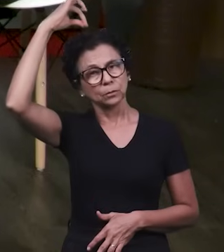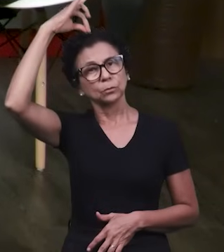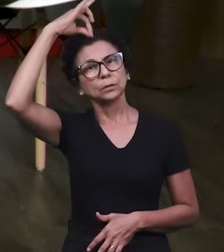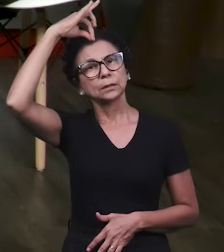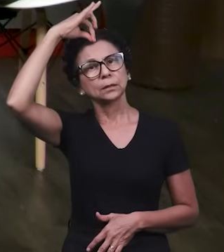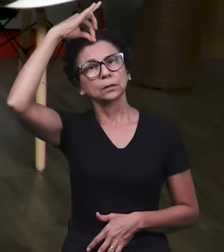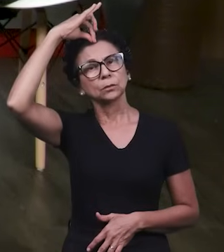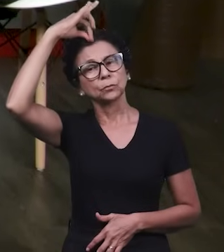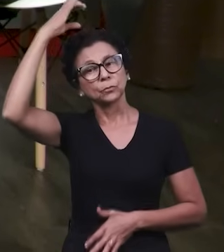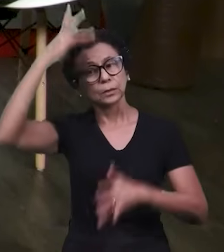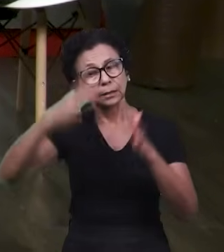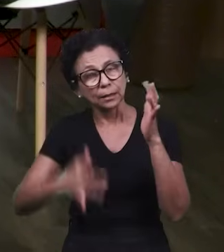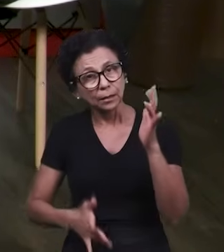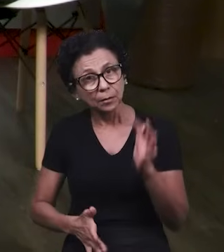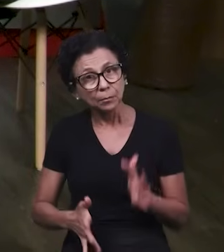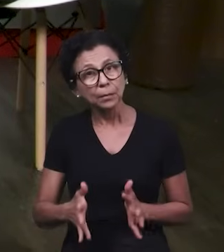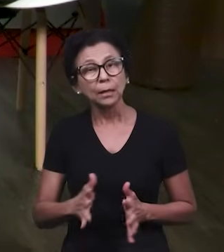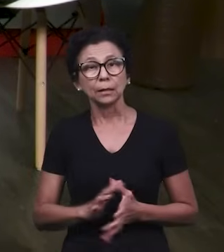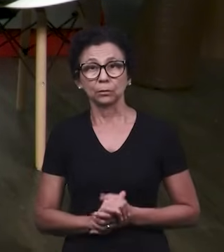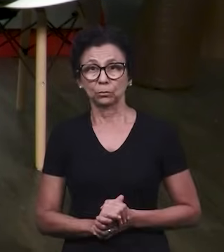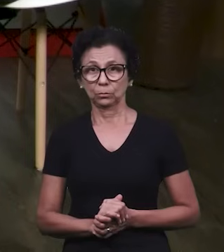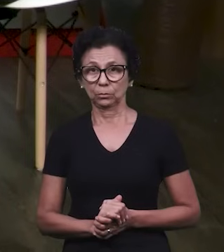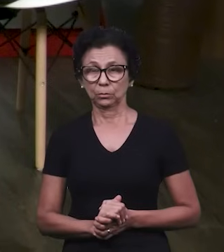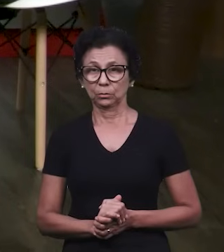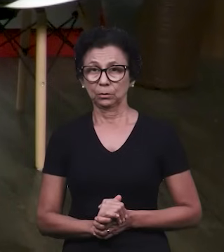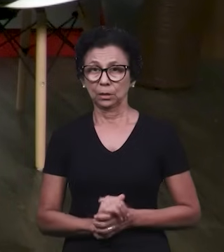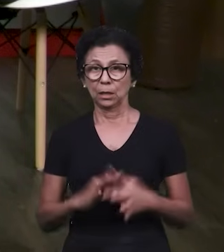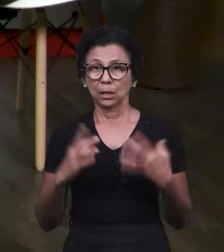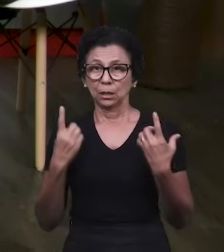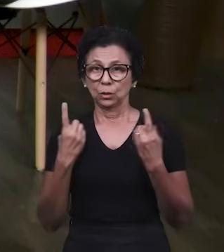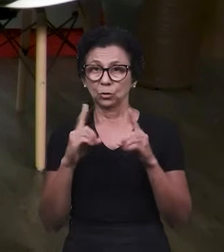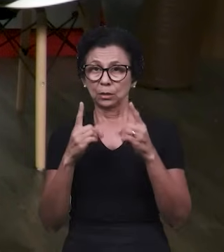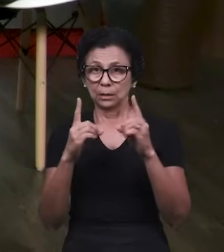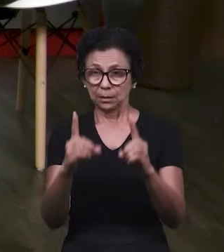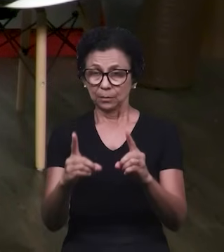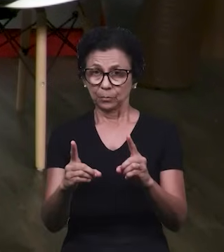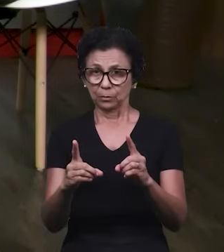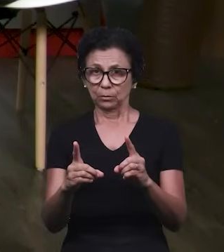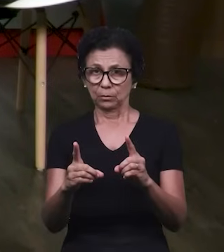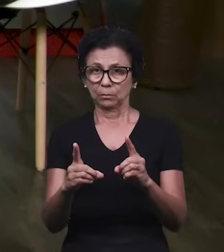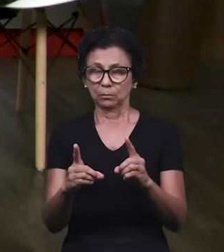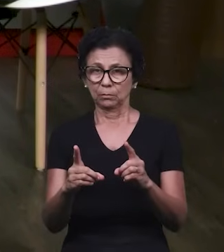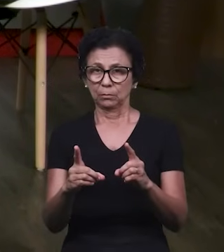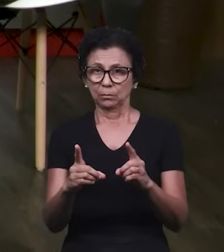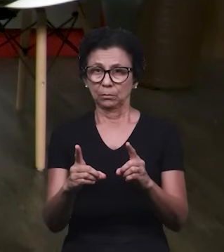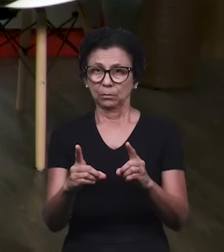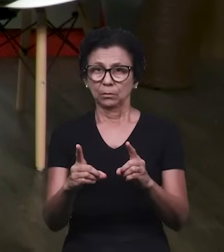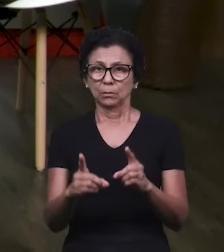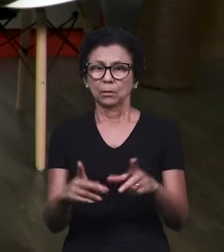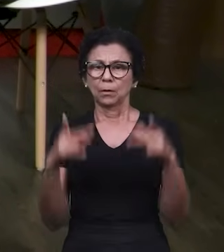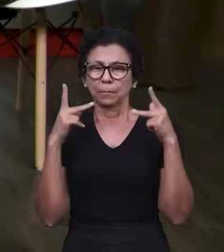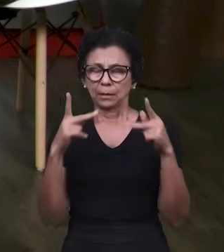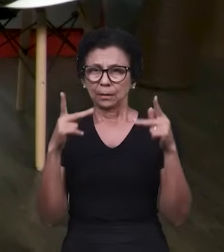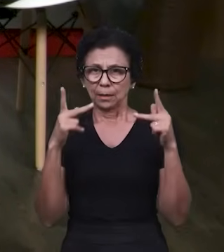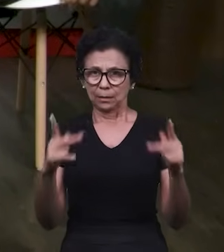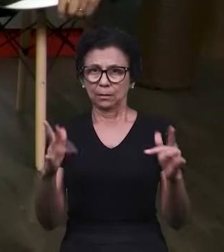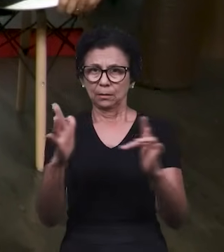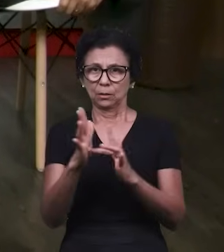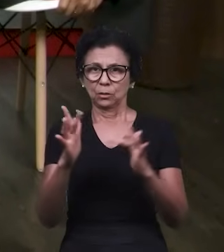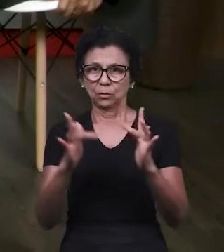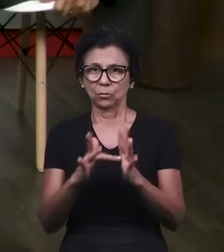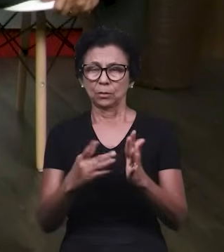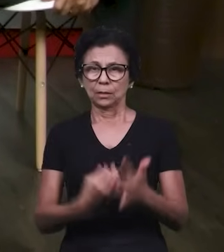eles entendessem e pregassem com poder que Jesus estava vivo, apesar de todos saberem que ele havia